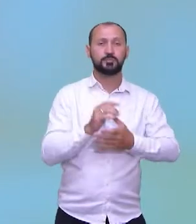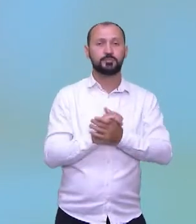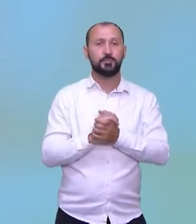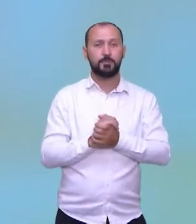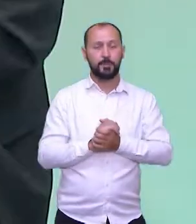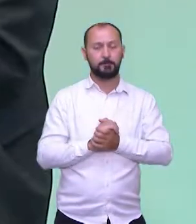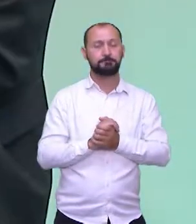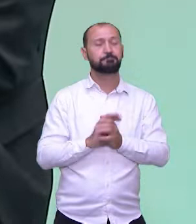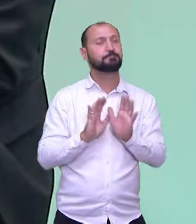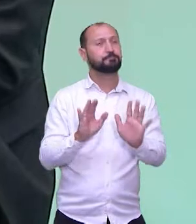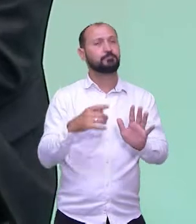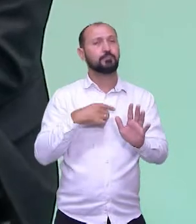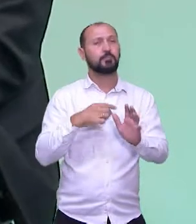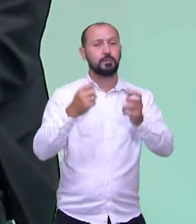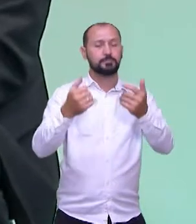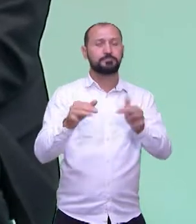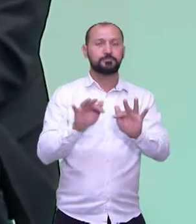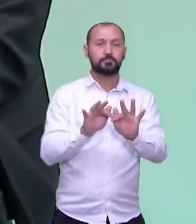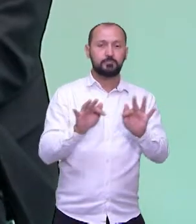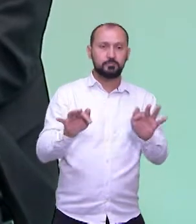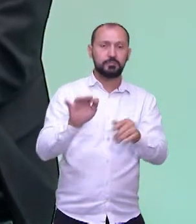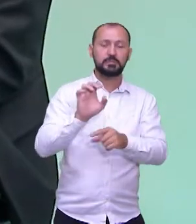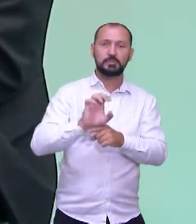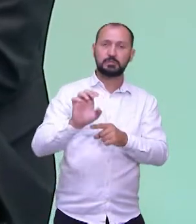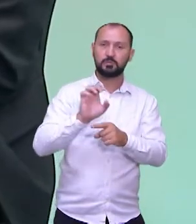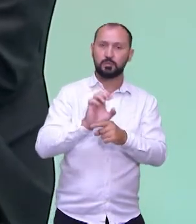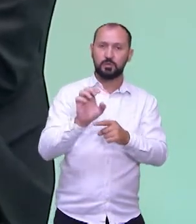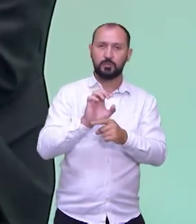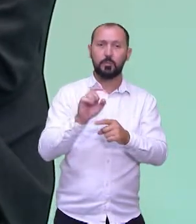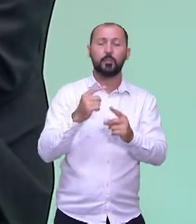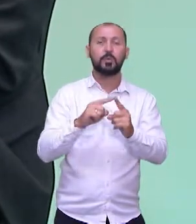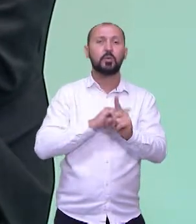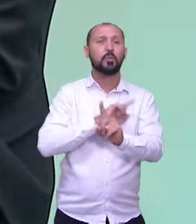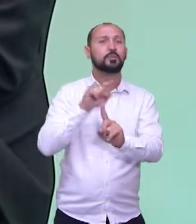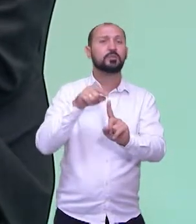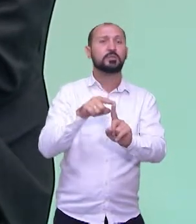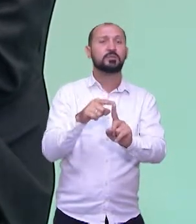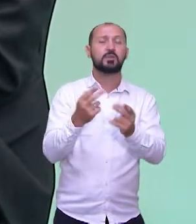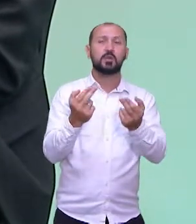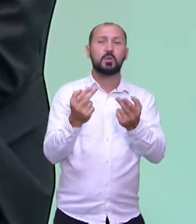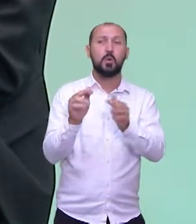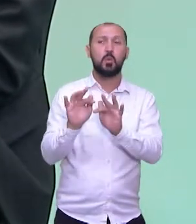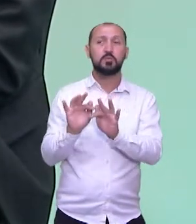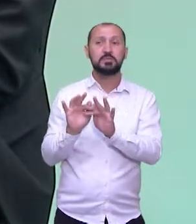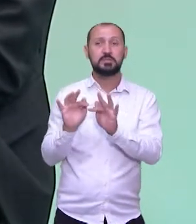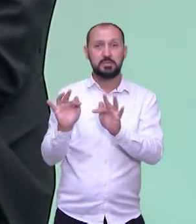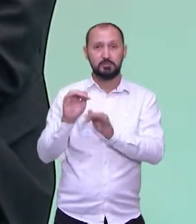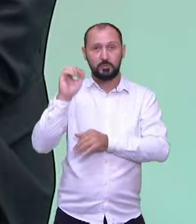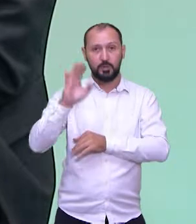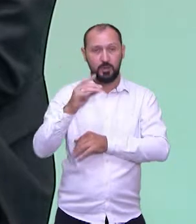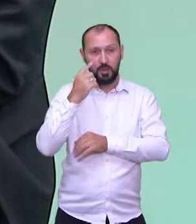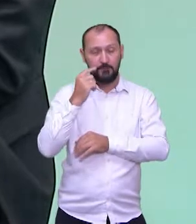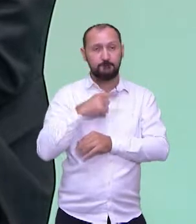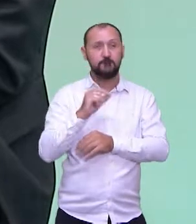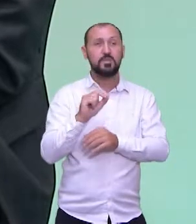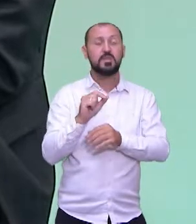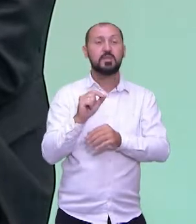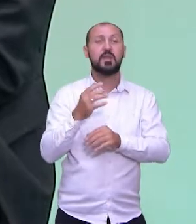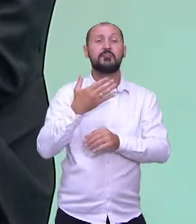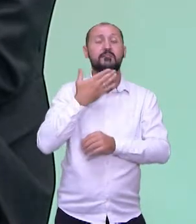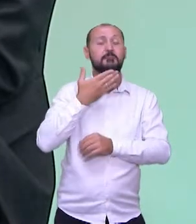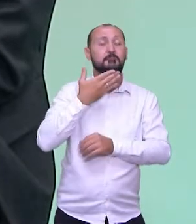Sul? A gente chama de Simples Estadual porque o objetivo, assim como o Simples Nacional, é alcançar